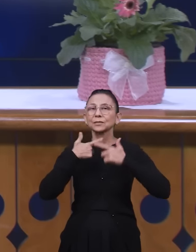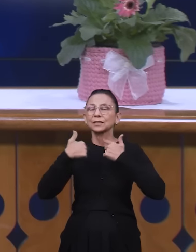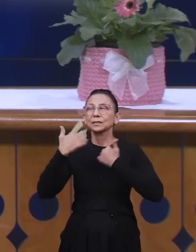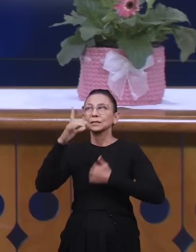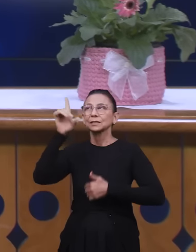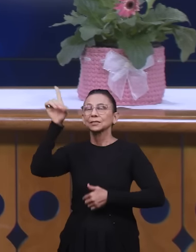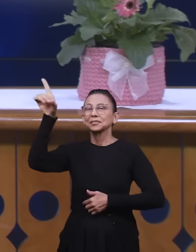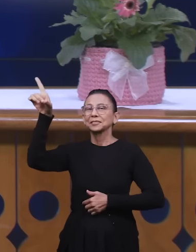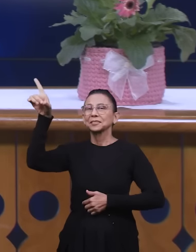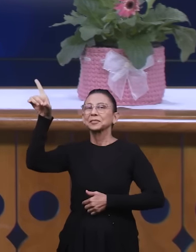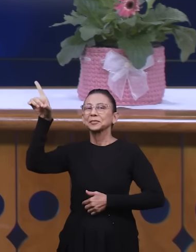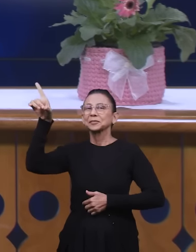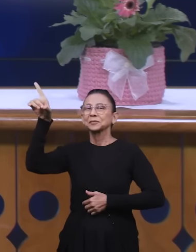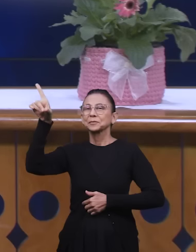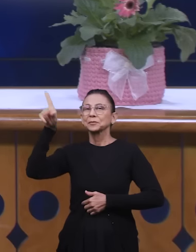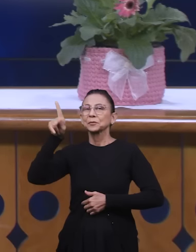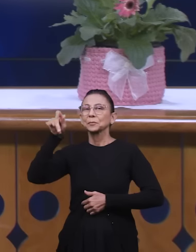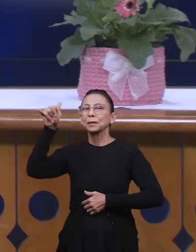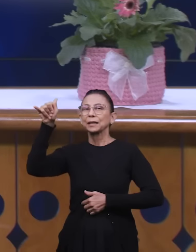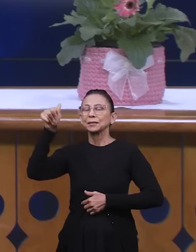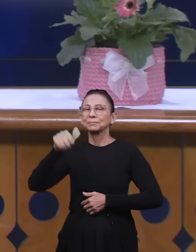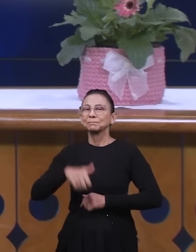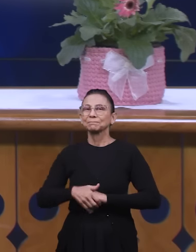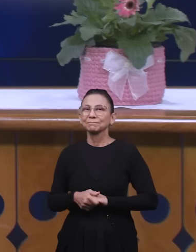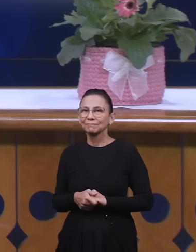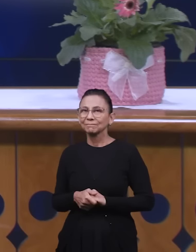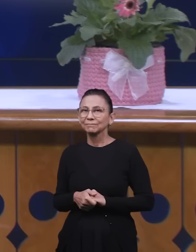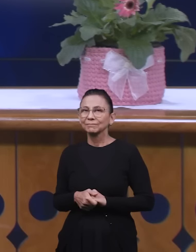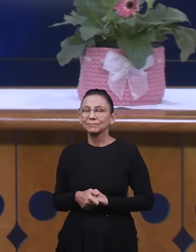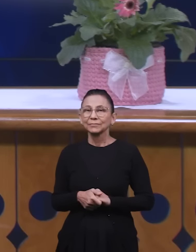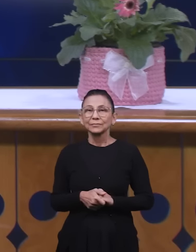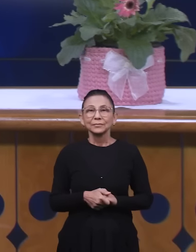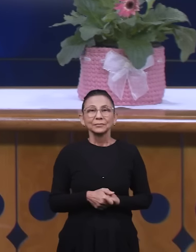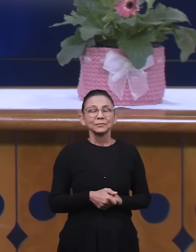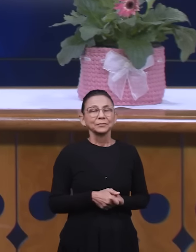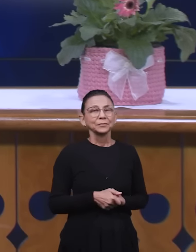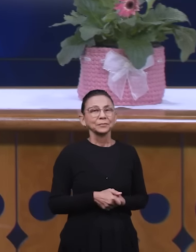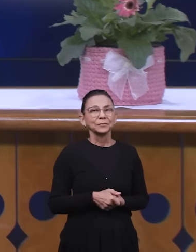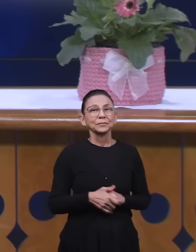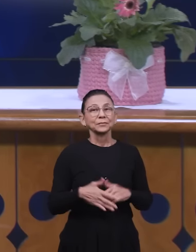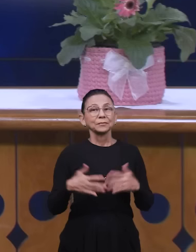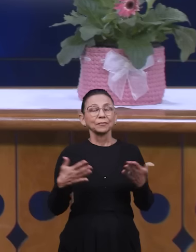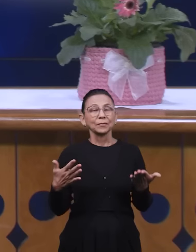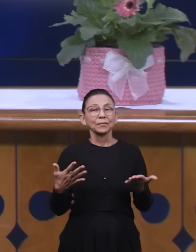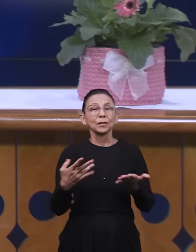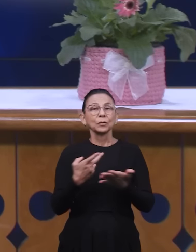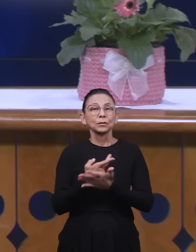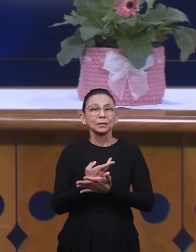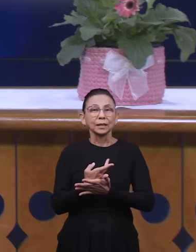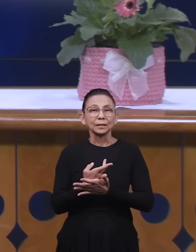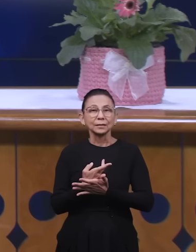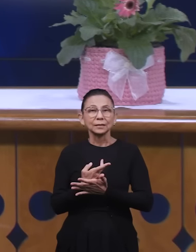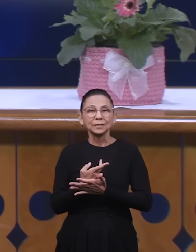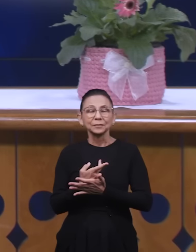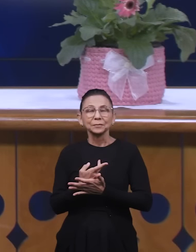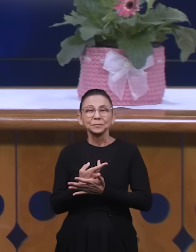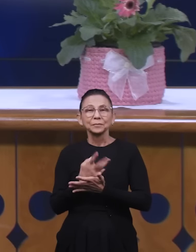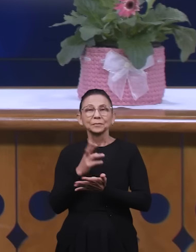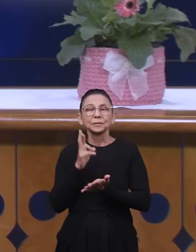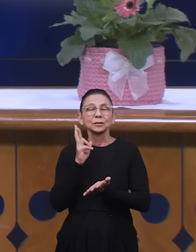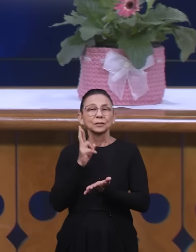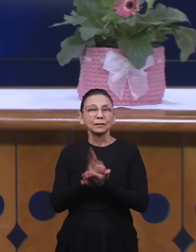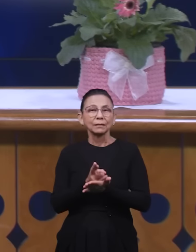a vontade de Deus, a vontade do Pai. E quando nós fazemos isso, o Espírito Santo de